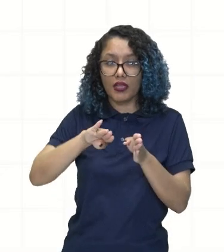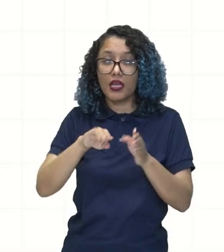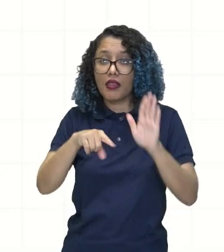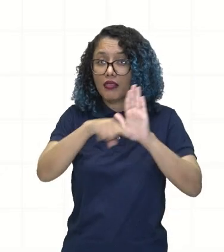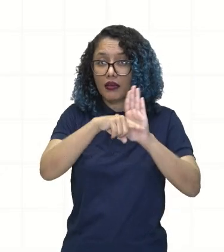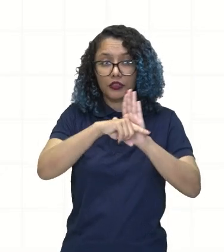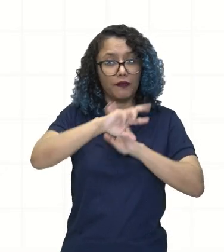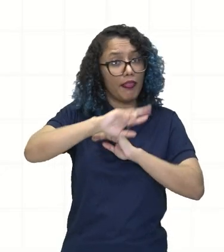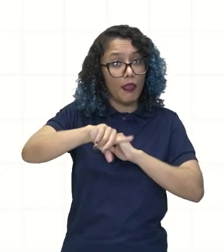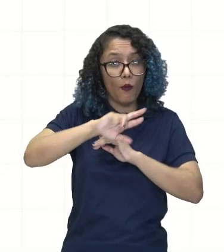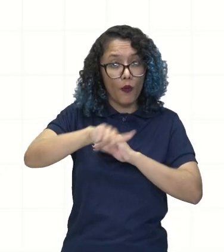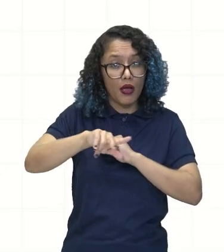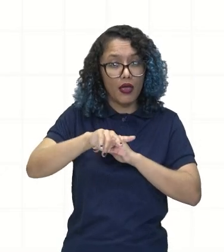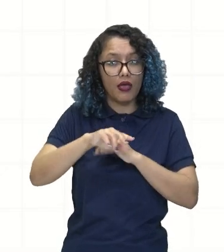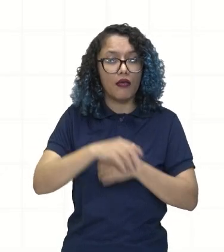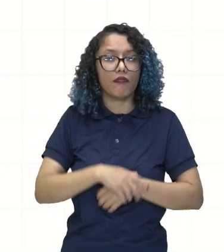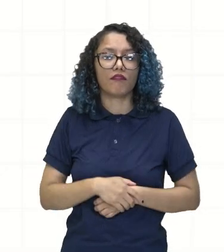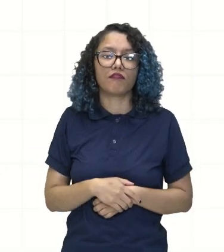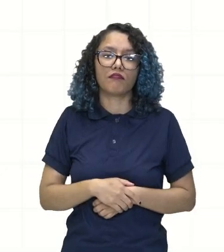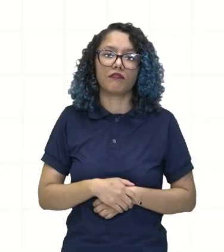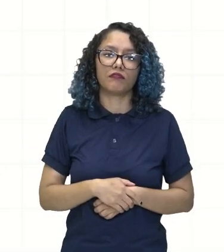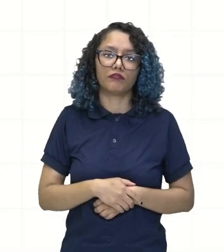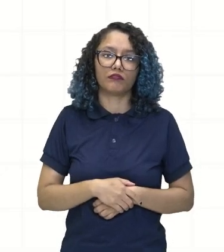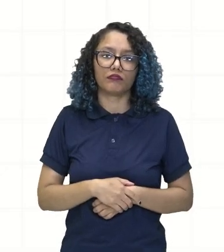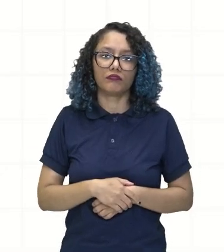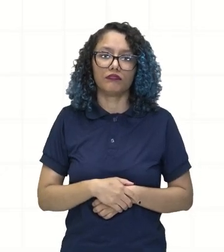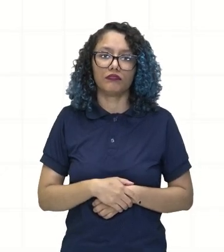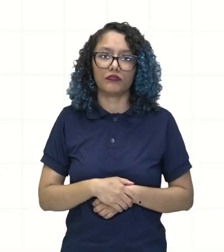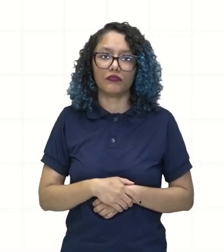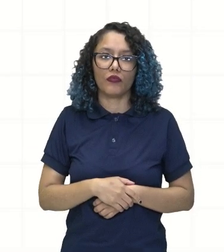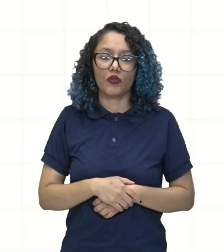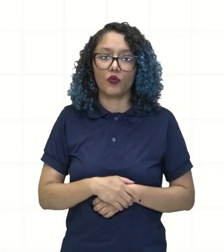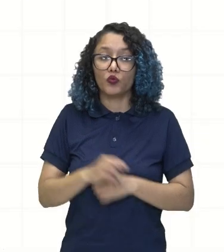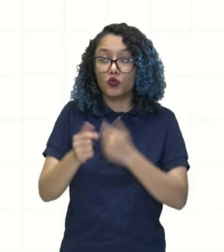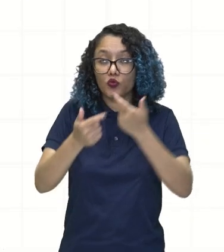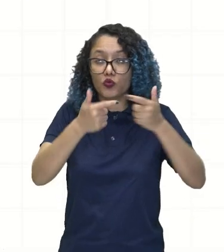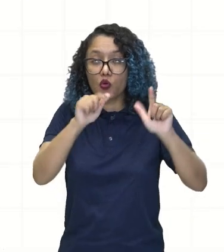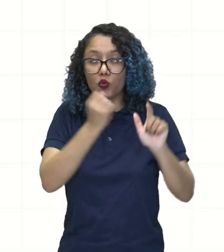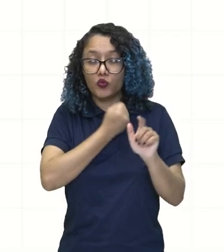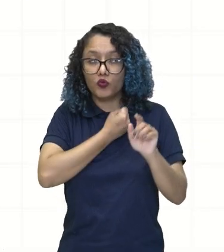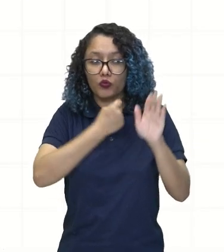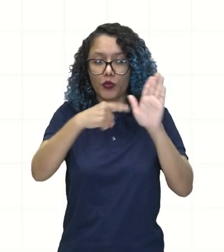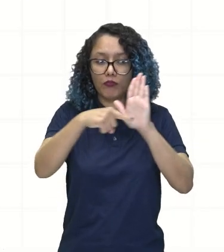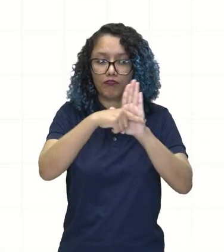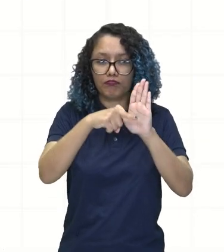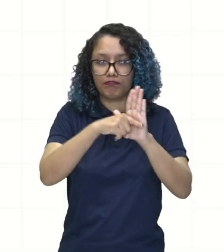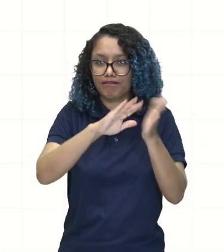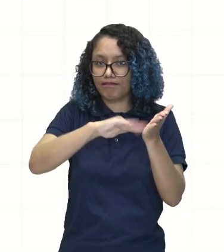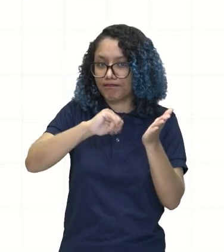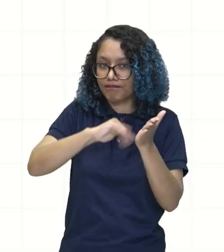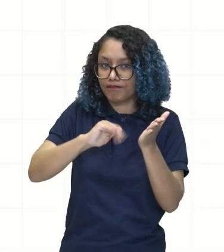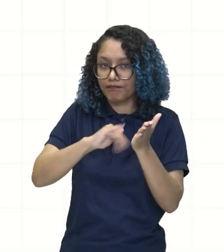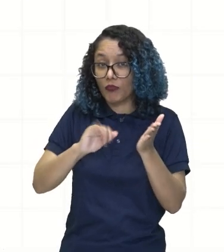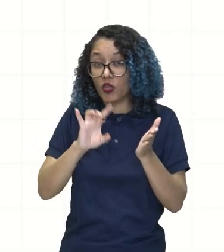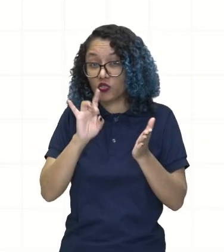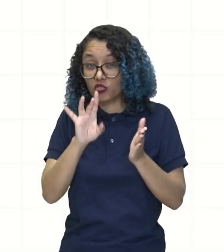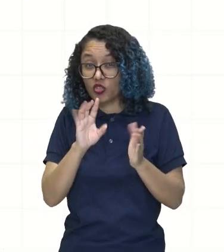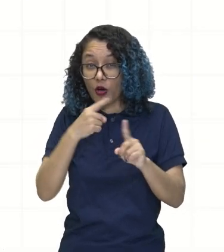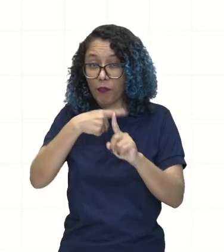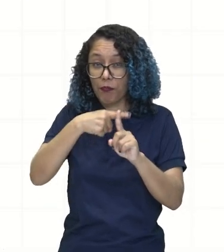ou seja, estamos retirando aí os números negativos,